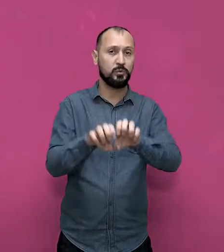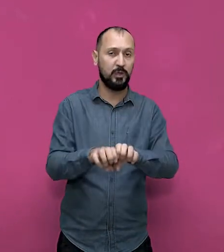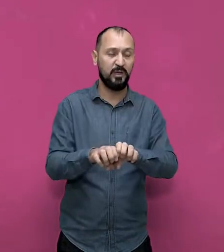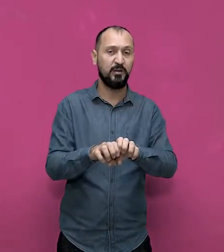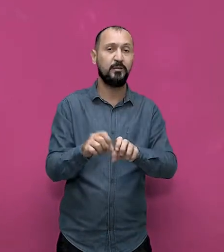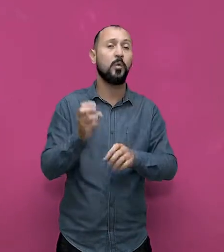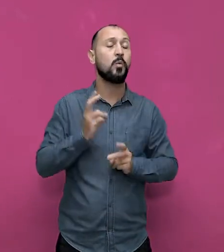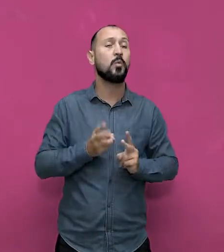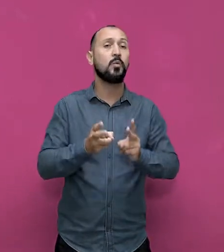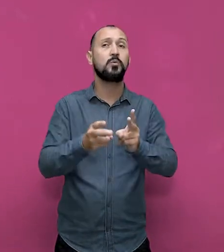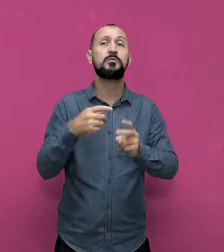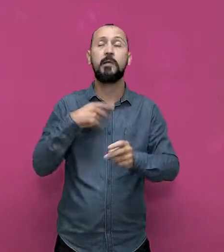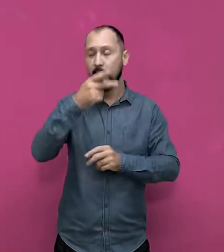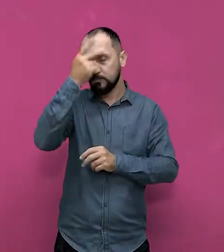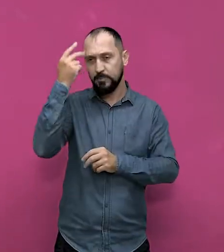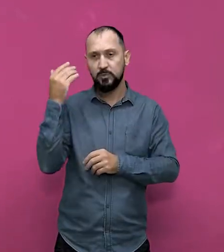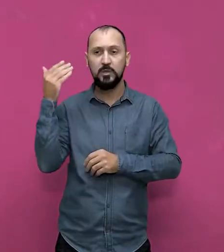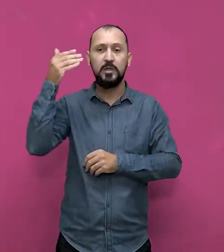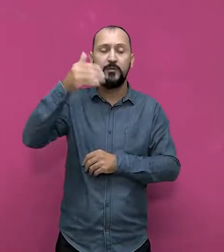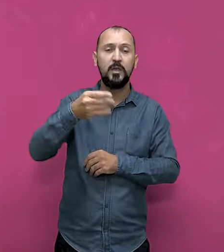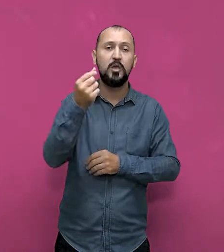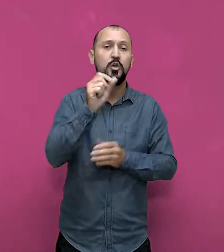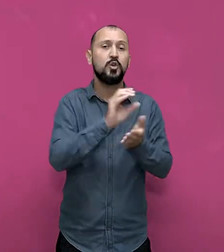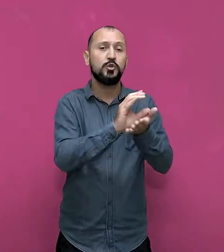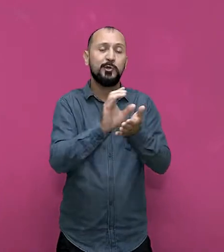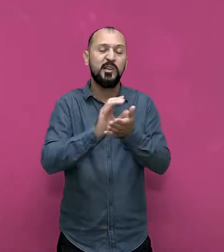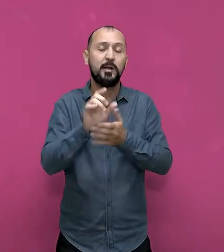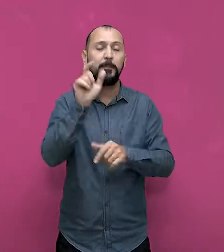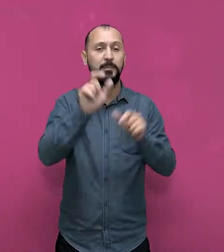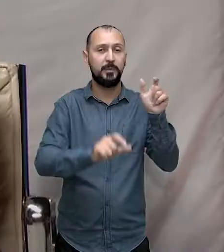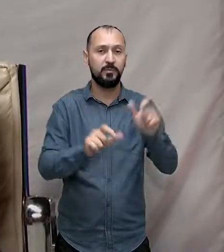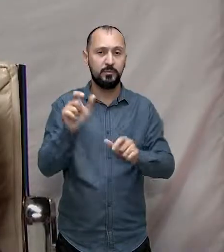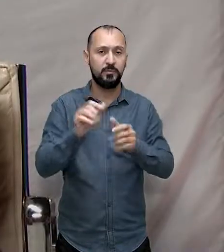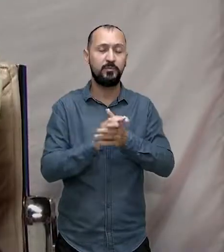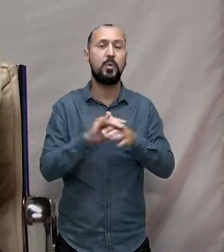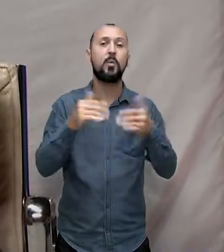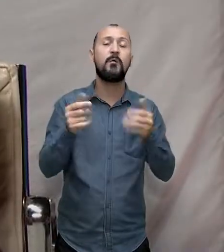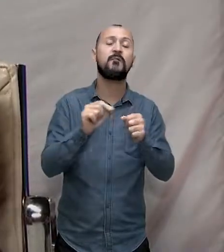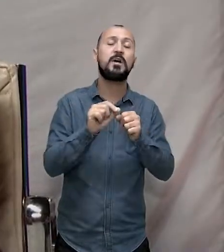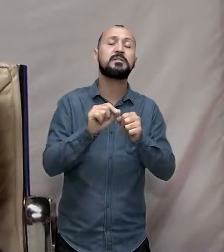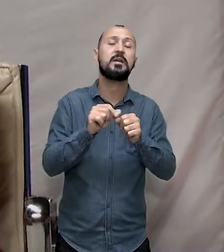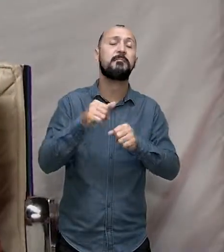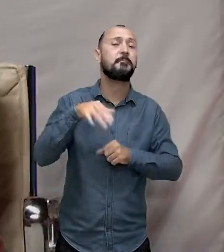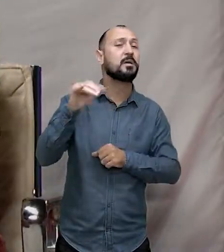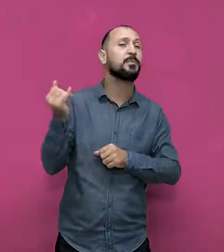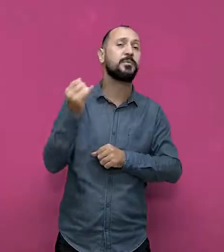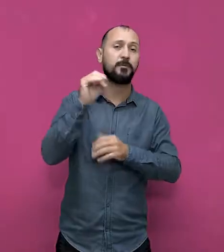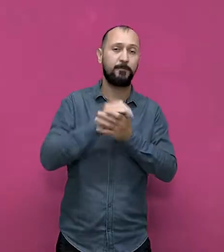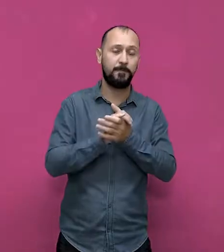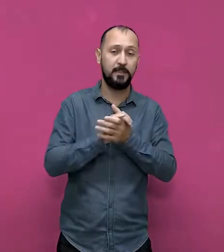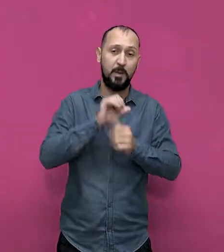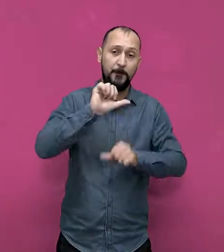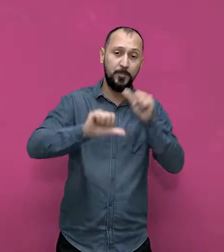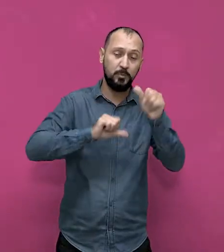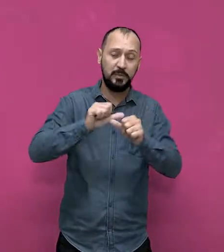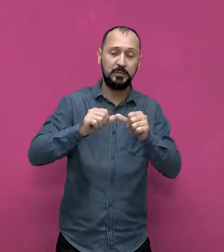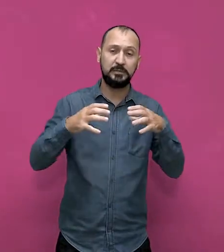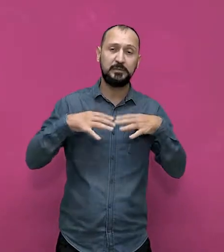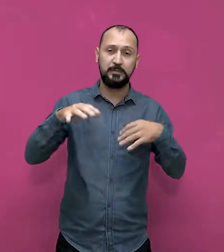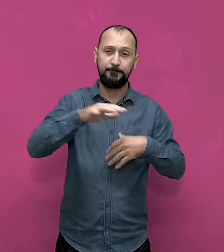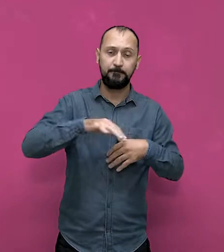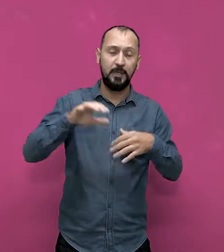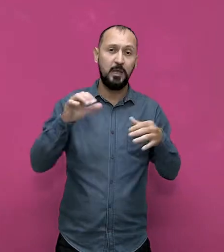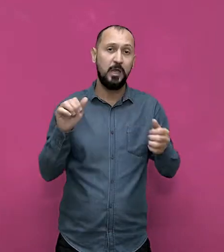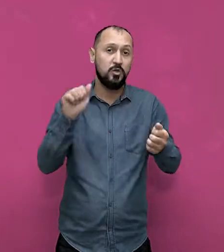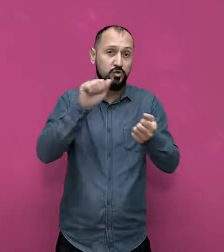de infraestrutura, continue sendo atrativa para os investimentos e para as pessoas. Quais são as principais ações? Bom, o Programa de Revitalização da Área